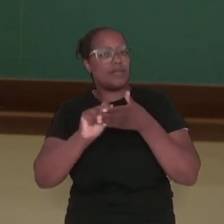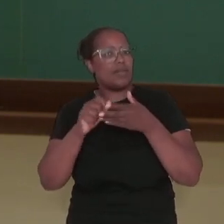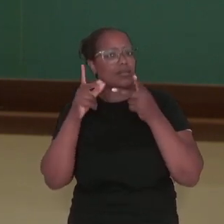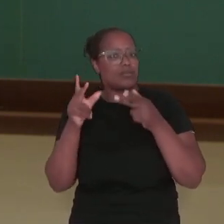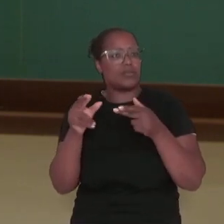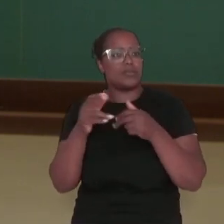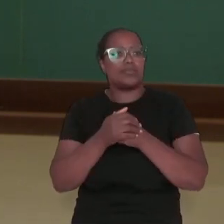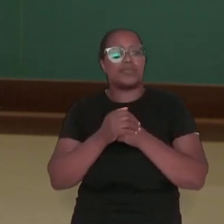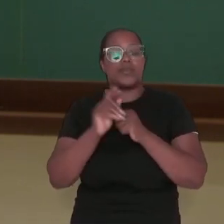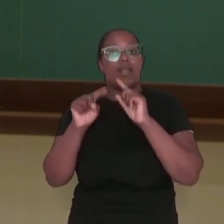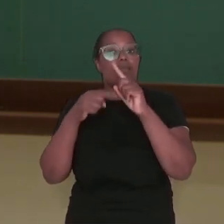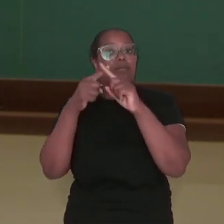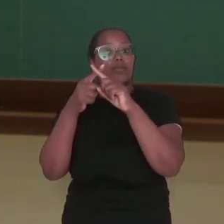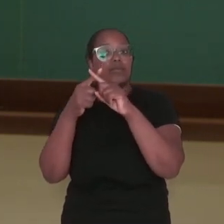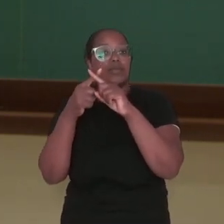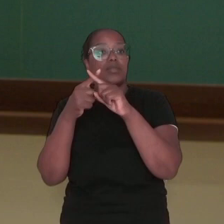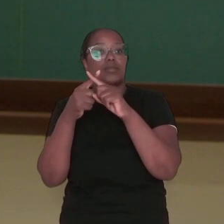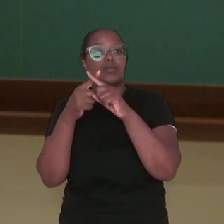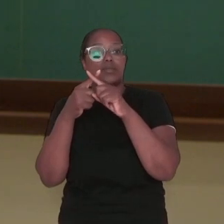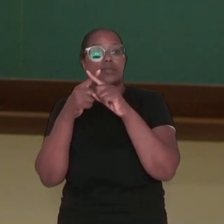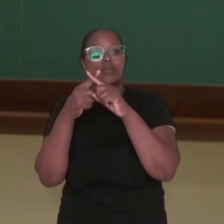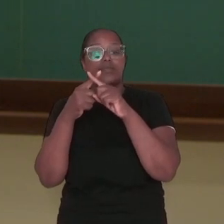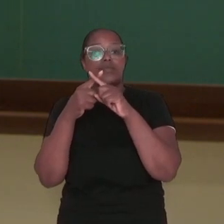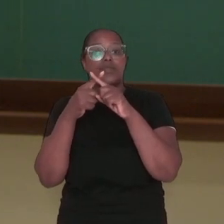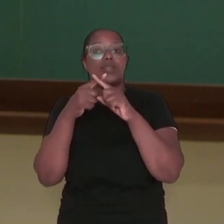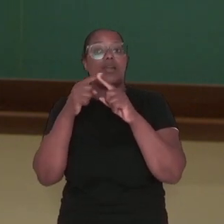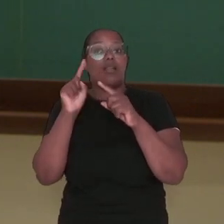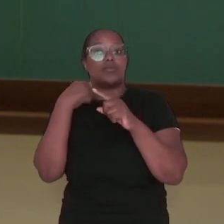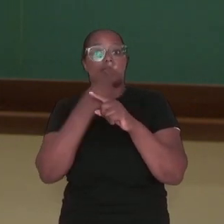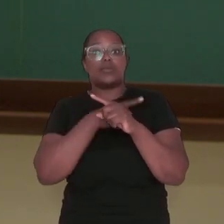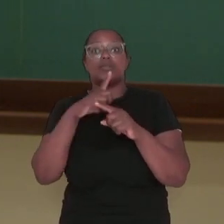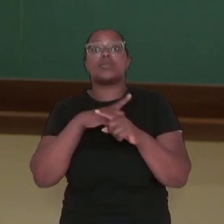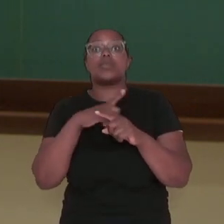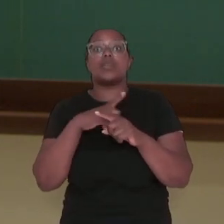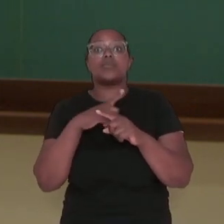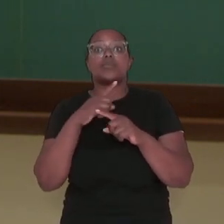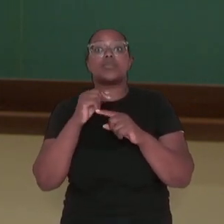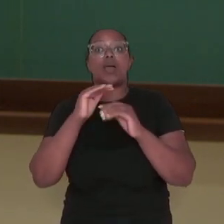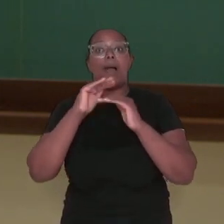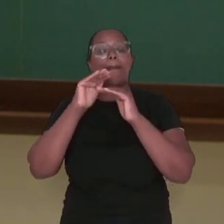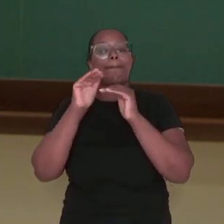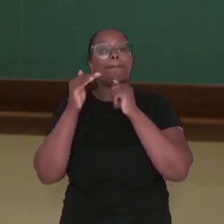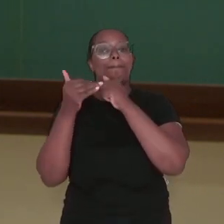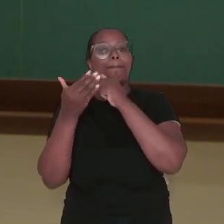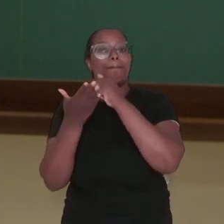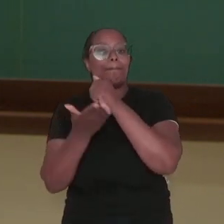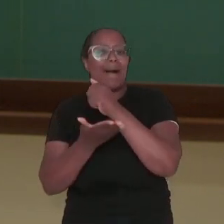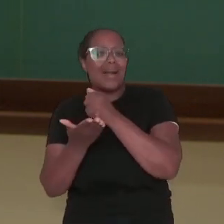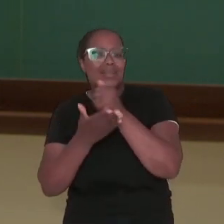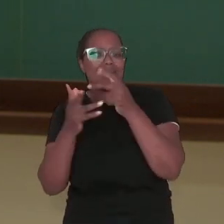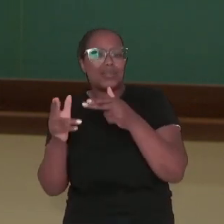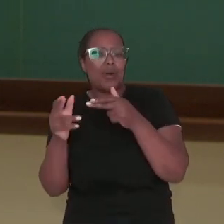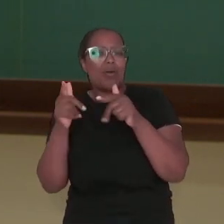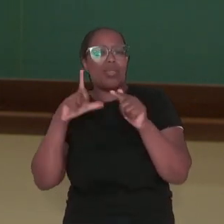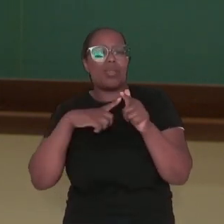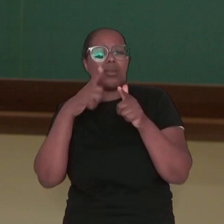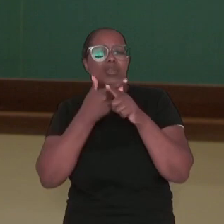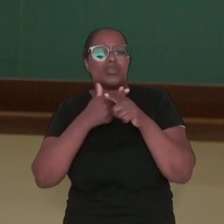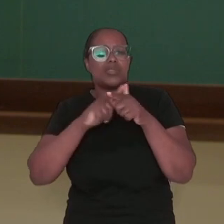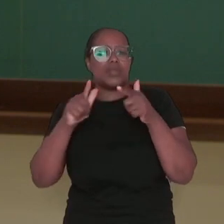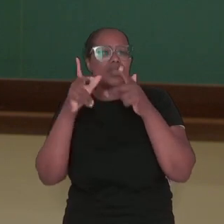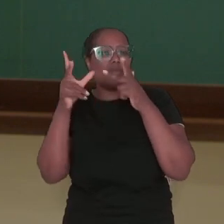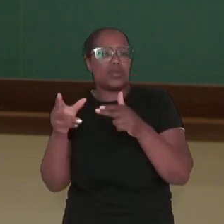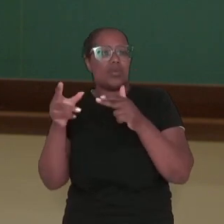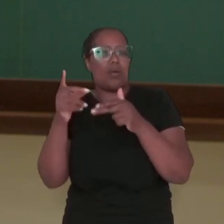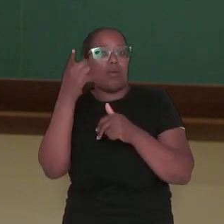ok? Vezes, aqui, nós temos mesma base, então eu tenho uma divisão de mesma base, a minha